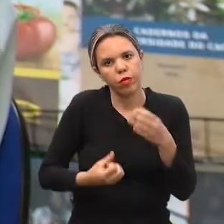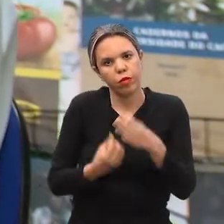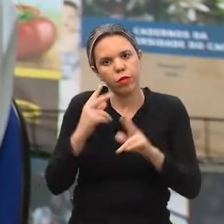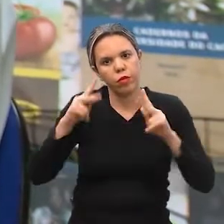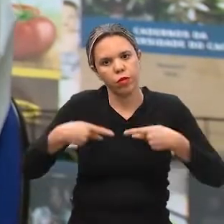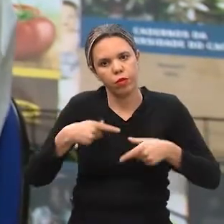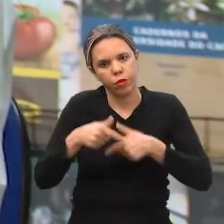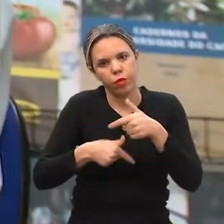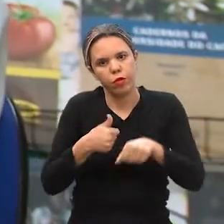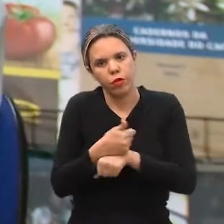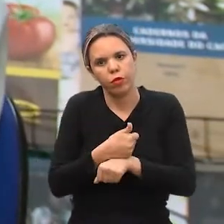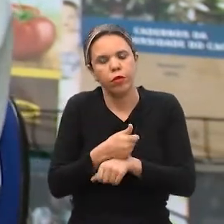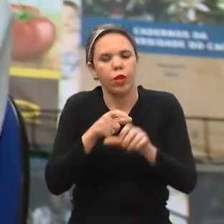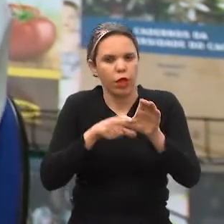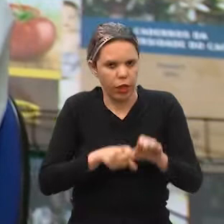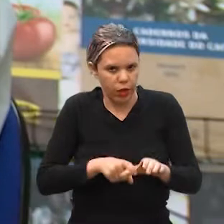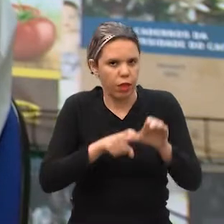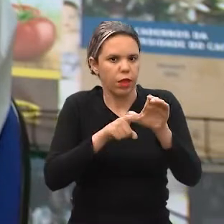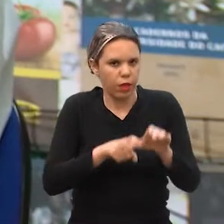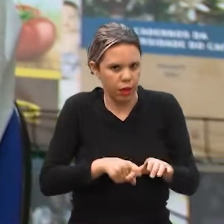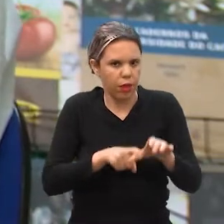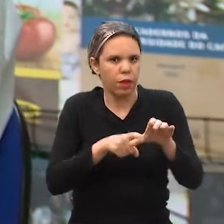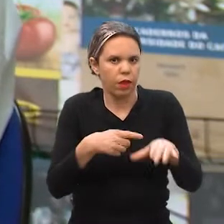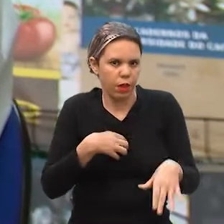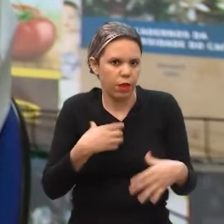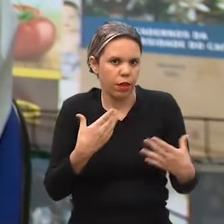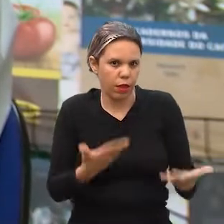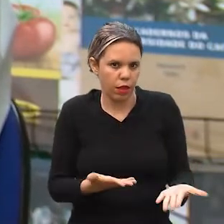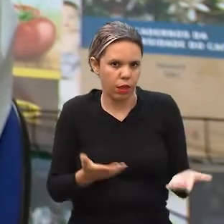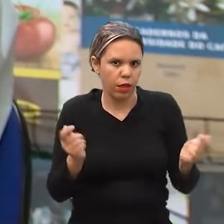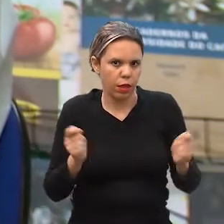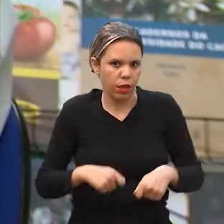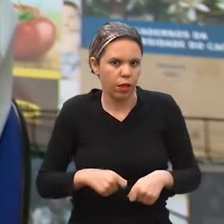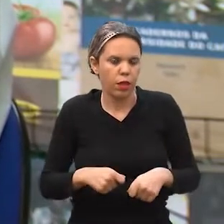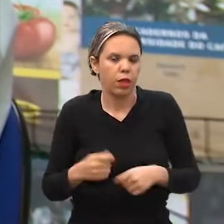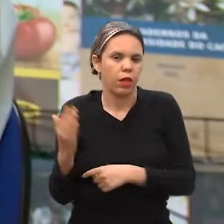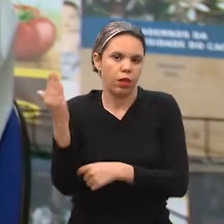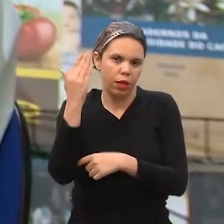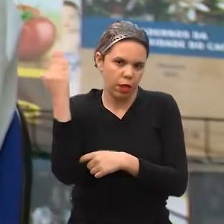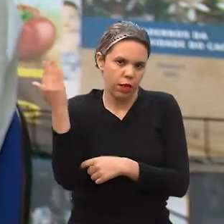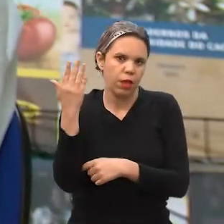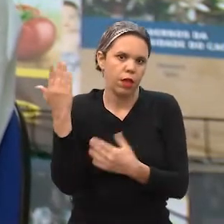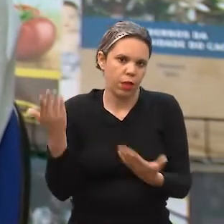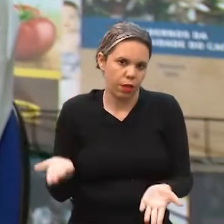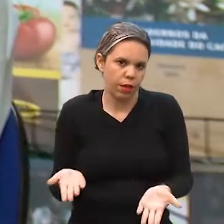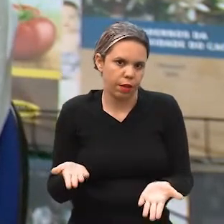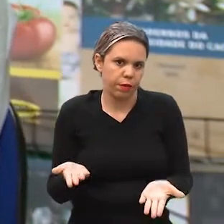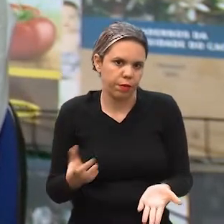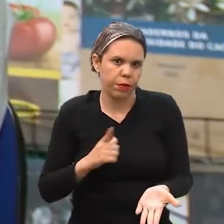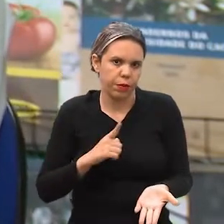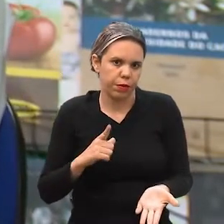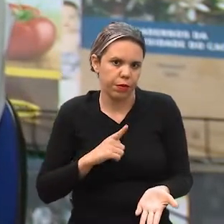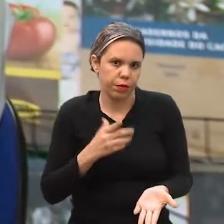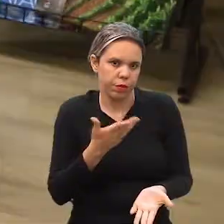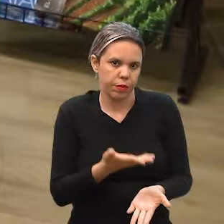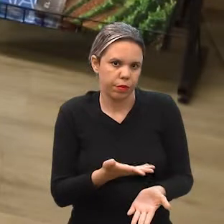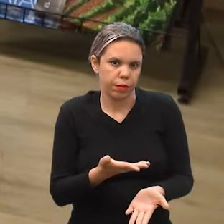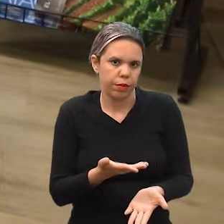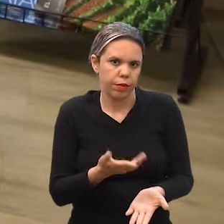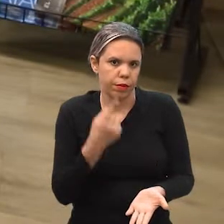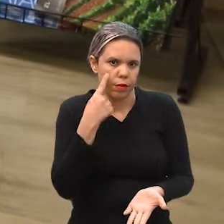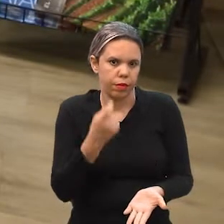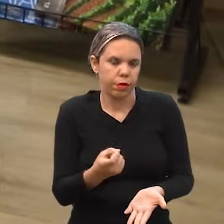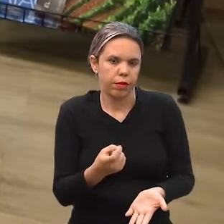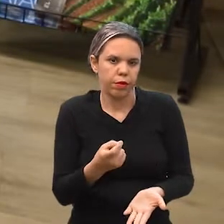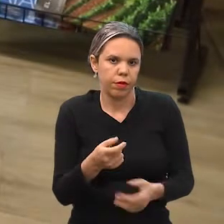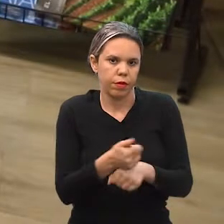humana que não dependa de alguma forma ou de outra das condições meteorológicas. Existe, para quem se interessa